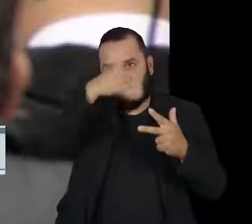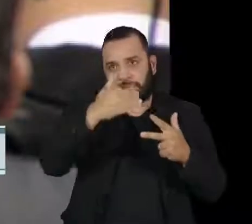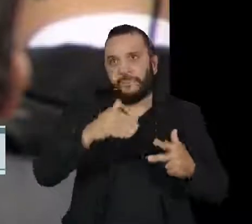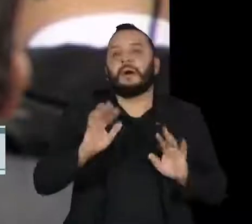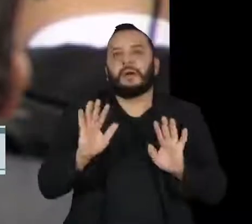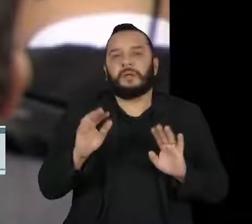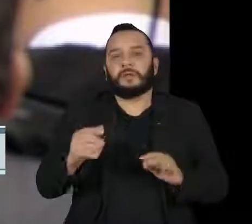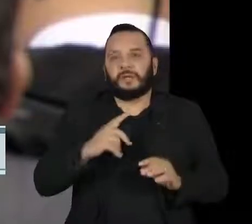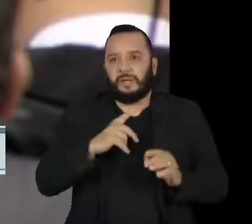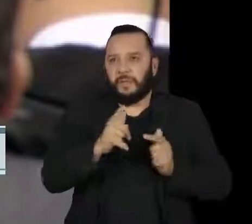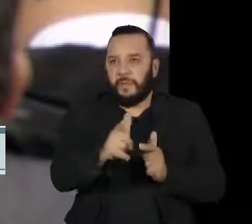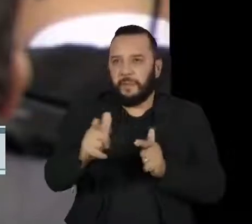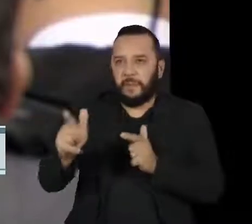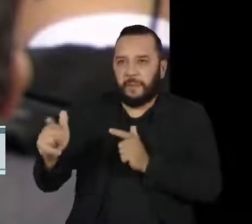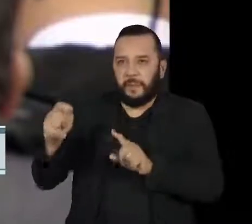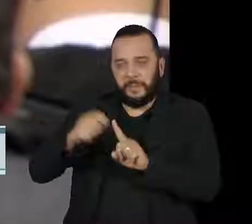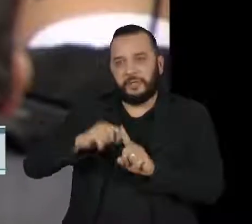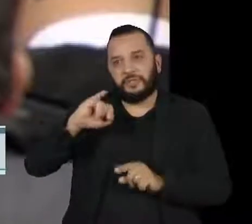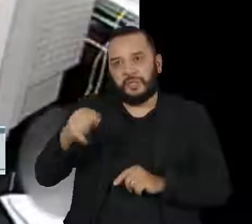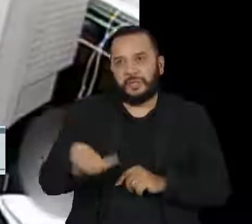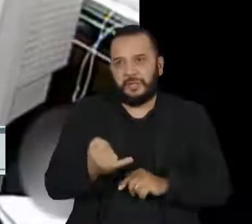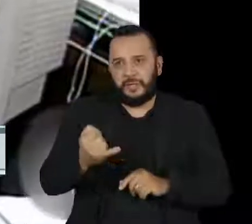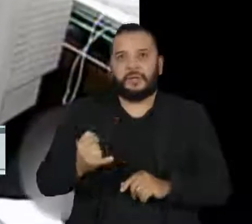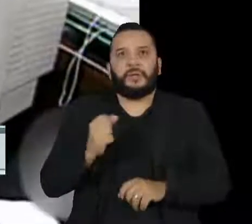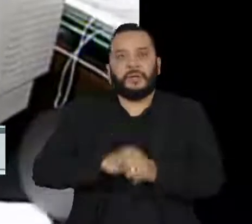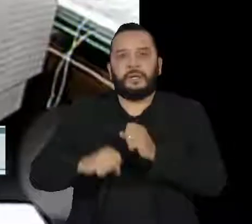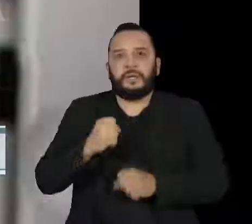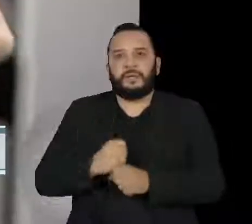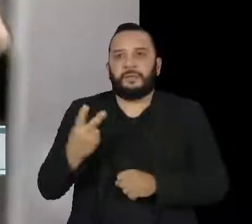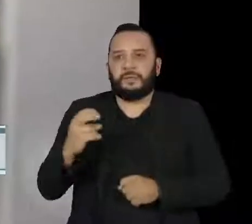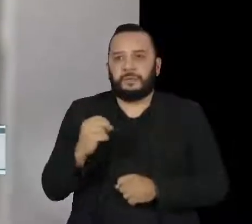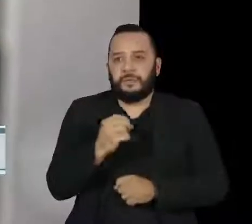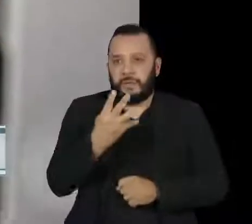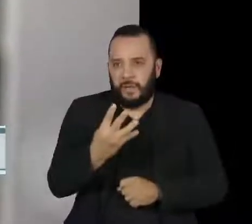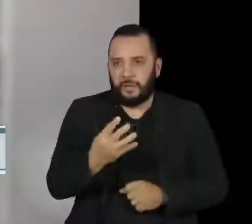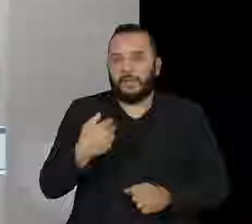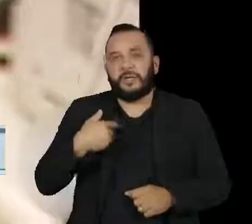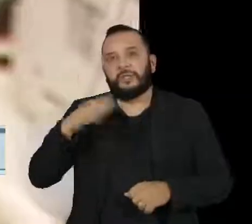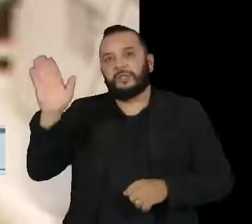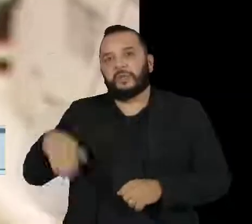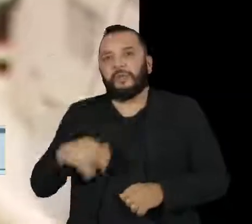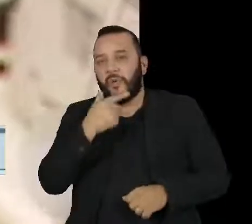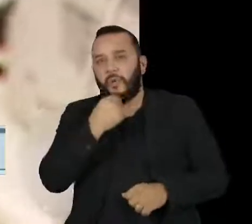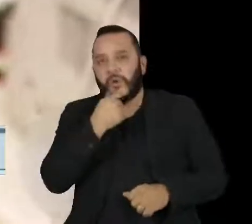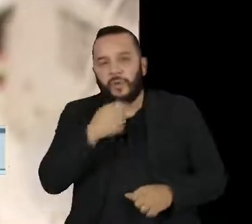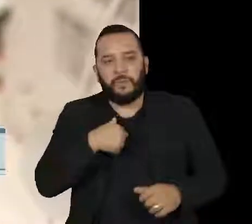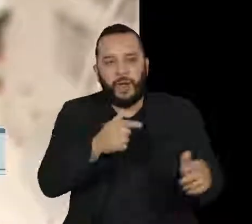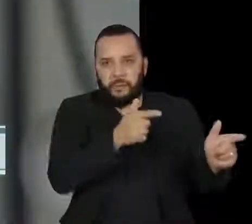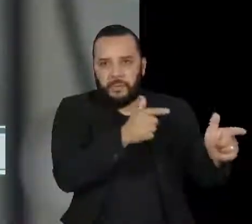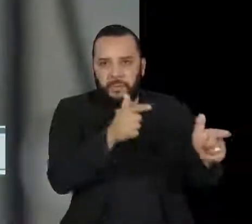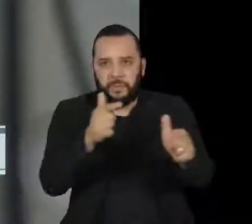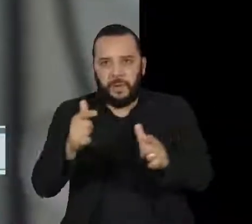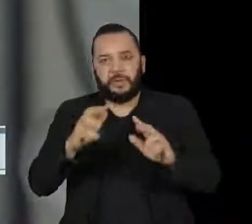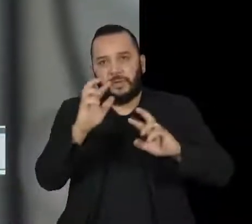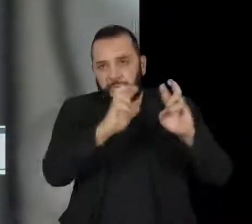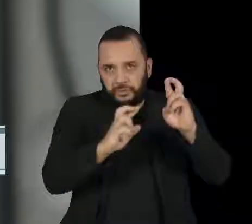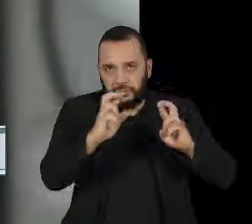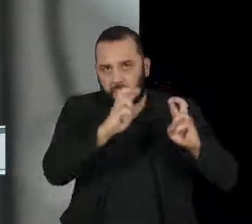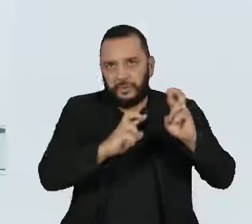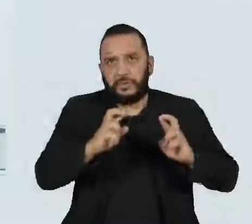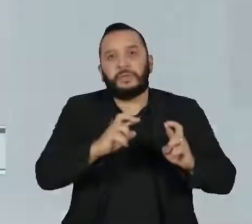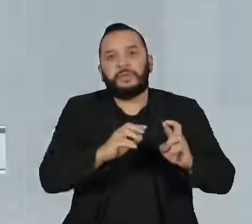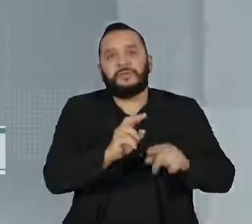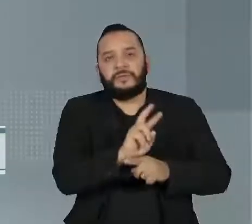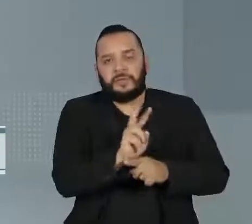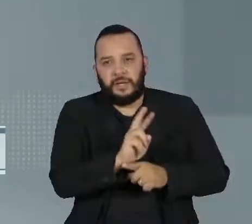do Júri na chacina ocorrida em Janeiro de 2004 Eles teriam contratado os Pistoleiros que mataram os auditores fiscais do Ministério do